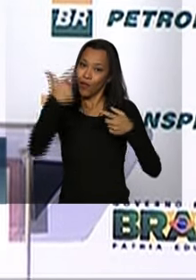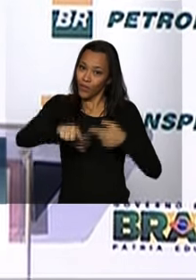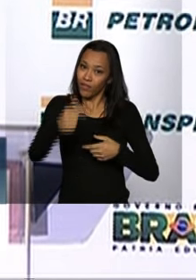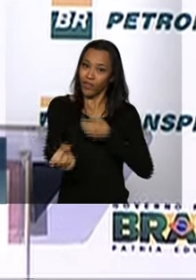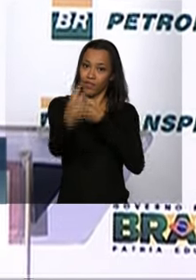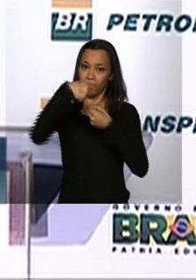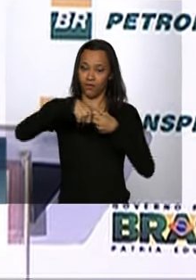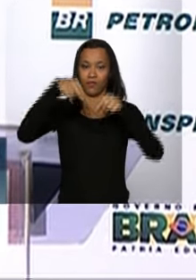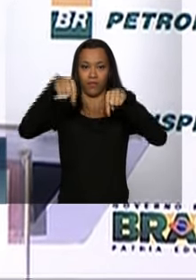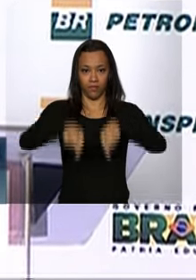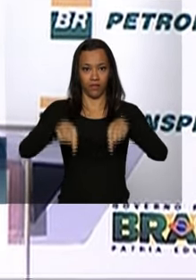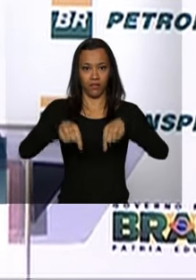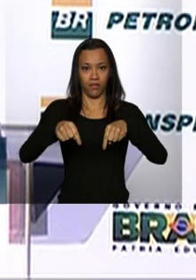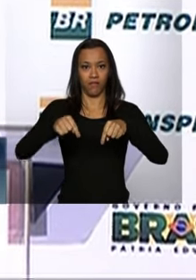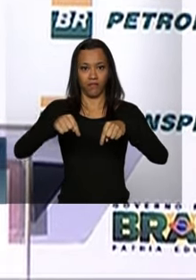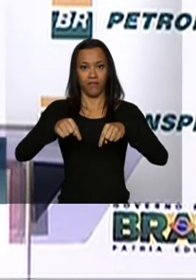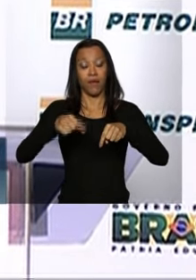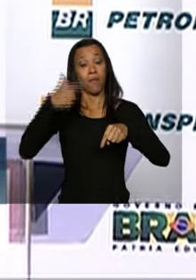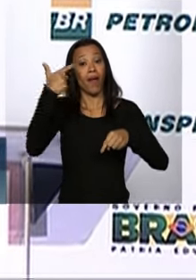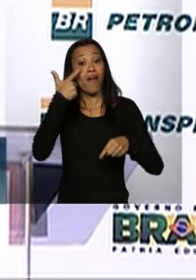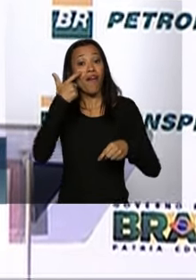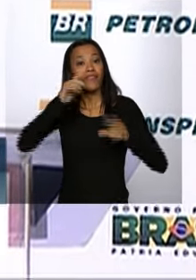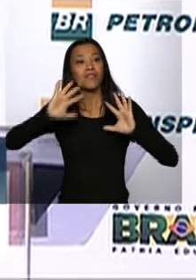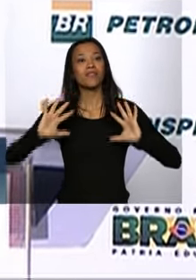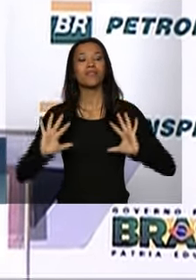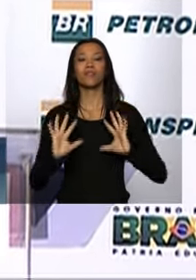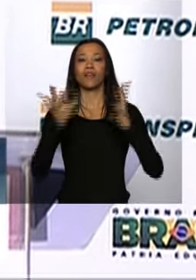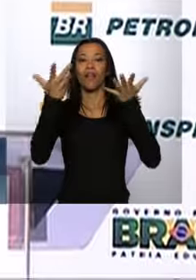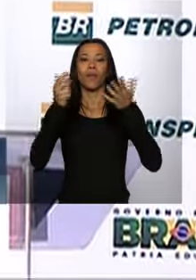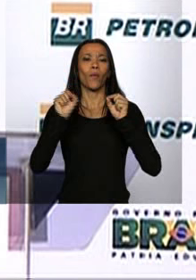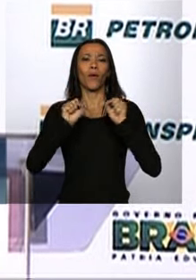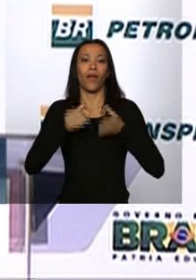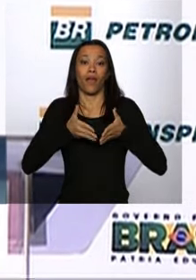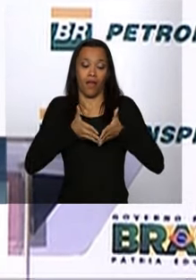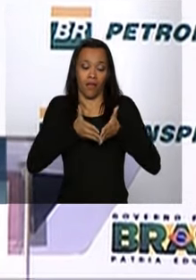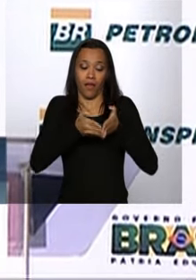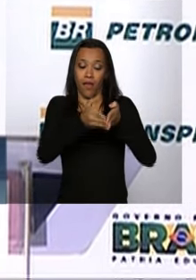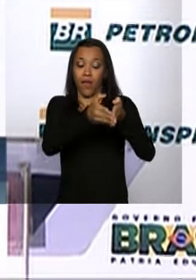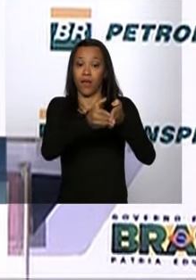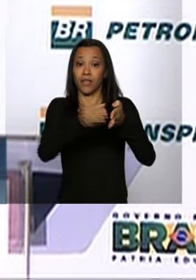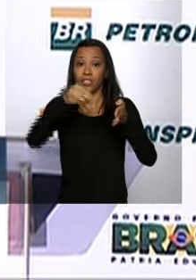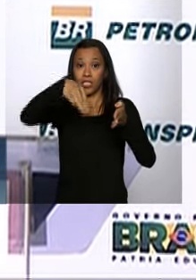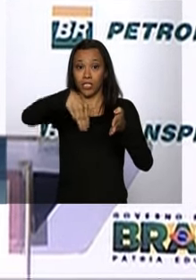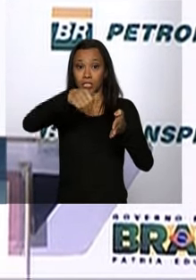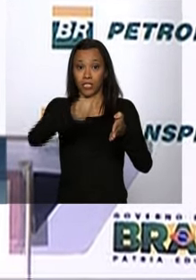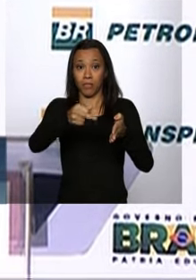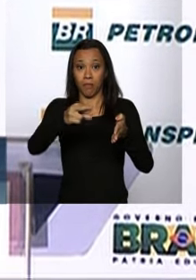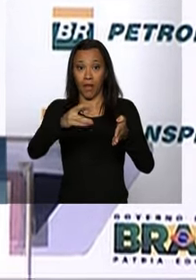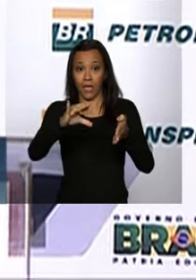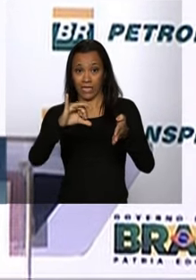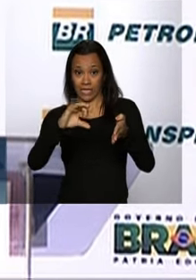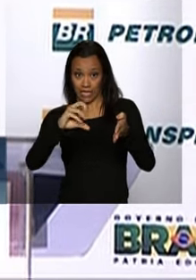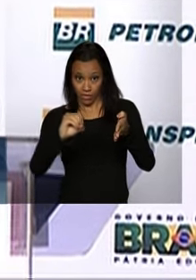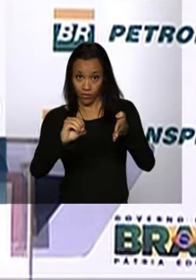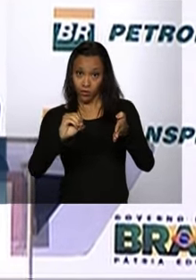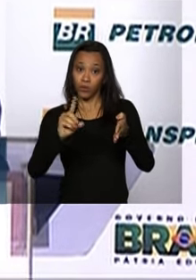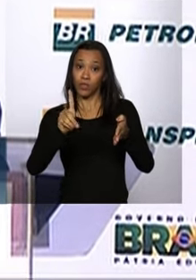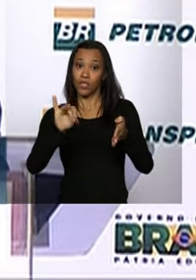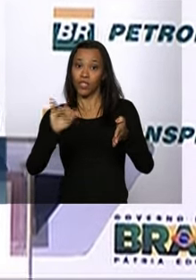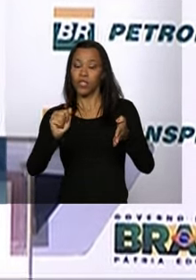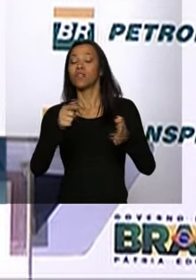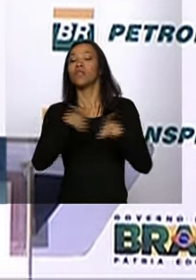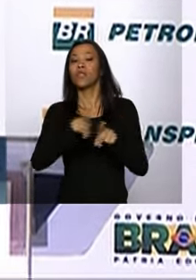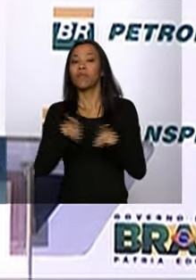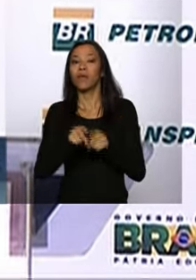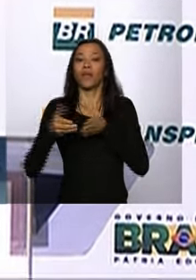agosto para celebrar a viagem inaugural do Marcílio Dias e o batismo do navio 7, coroando um